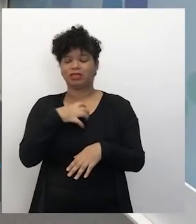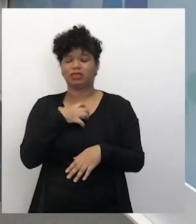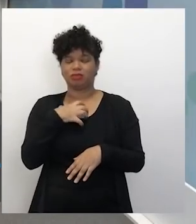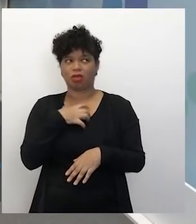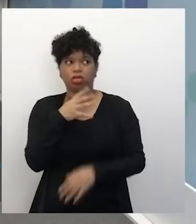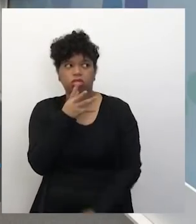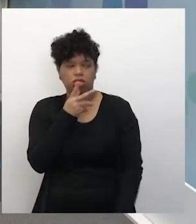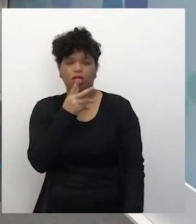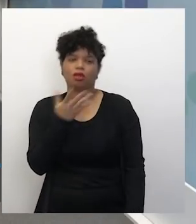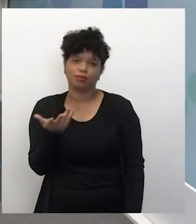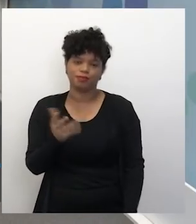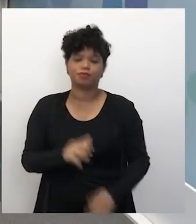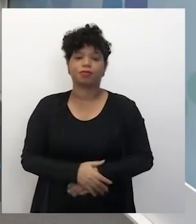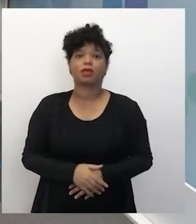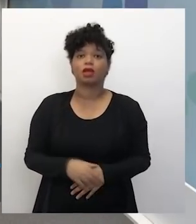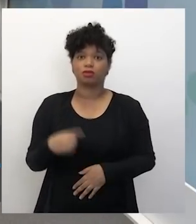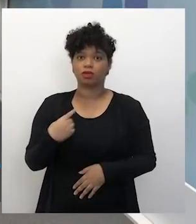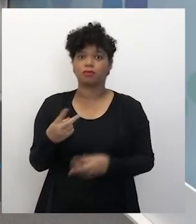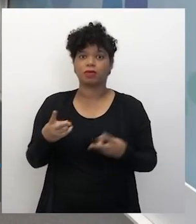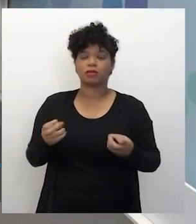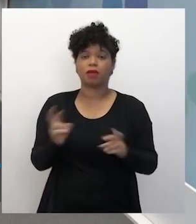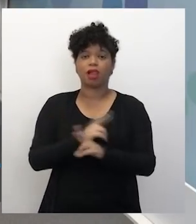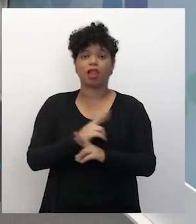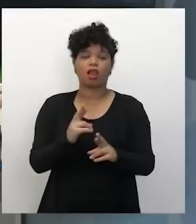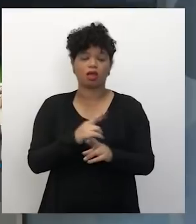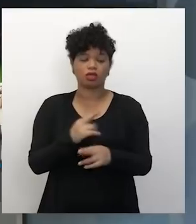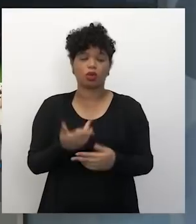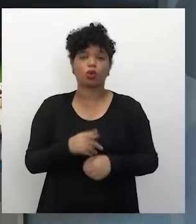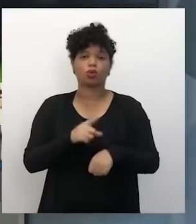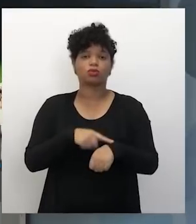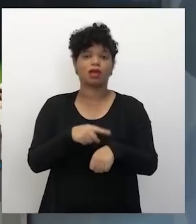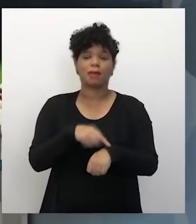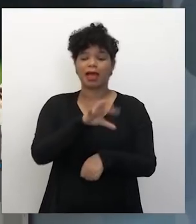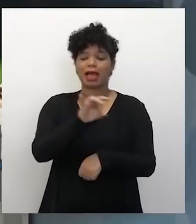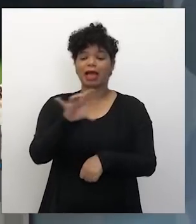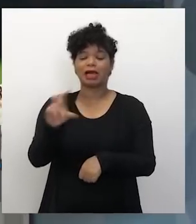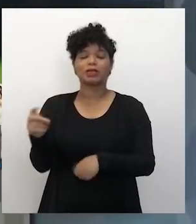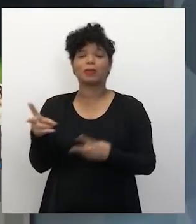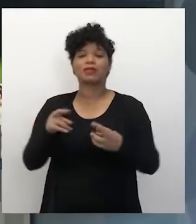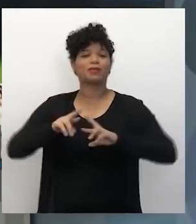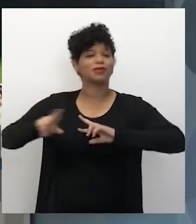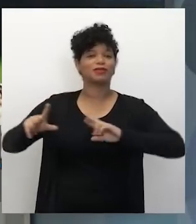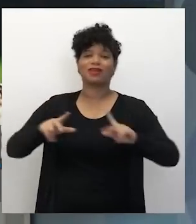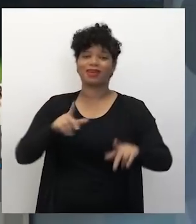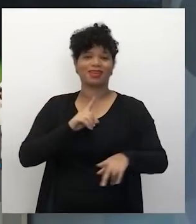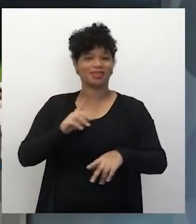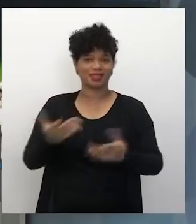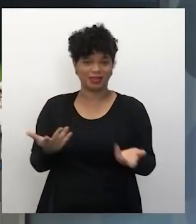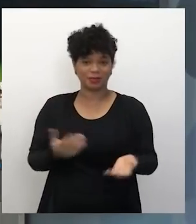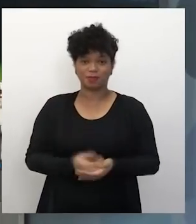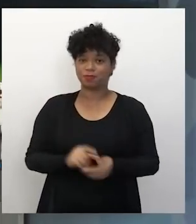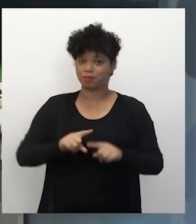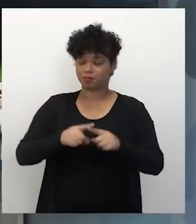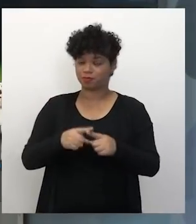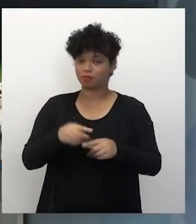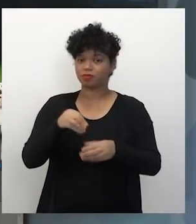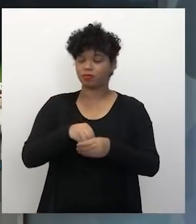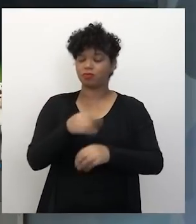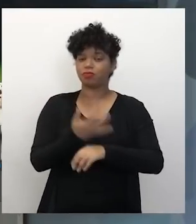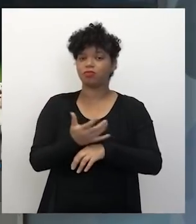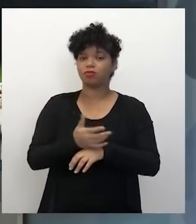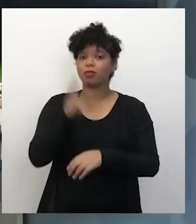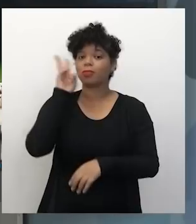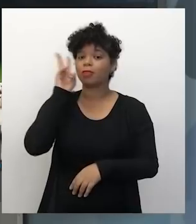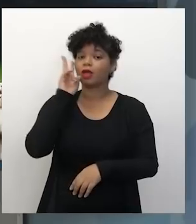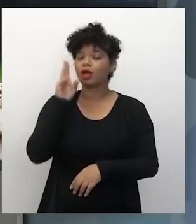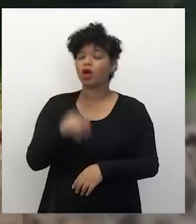é essa relação que nós temos com o tempo, né? O tempo, ele é relativo. Agora, em história, o tempo, ele é marcado dessa